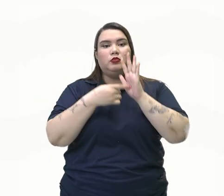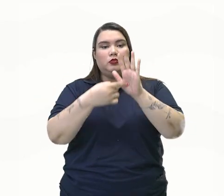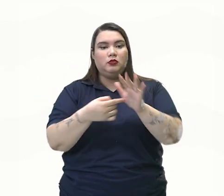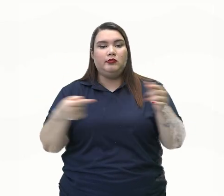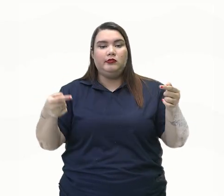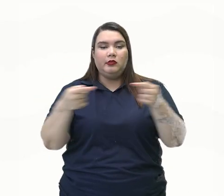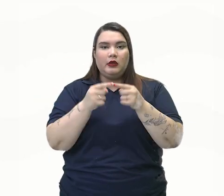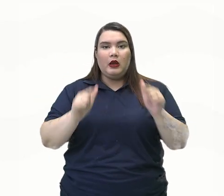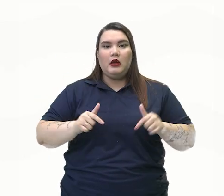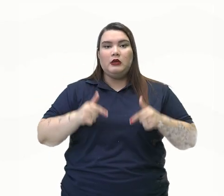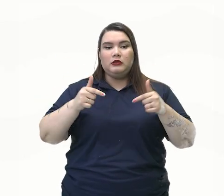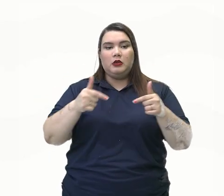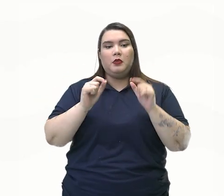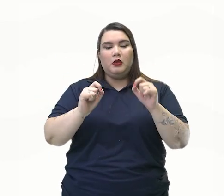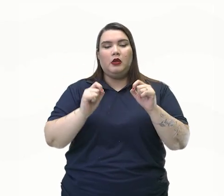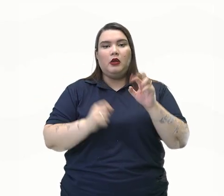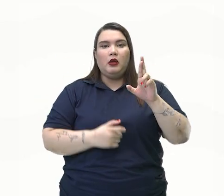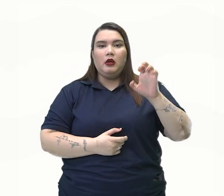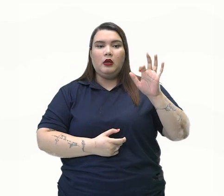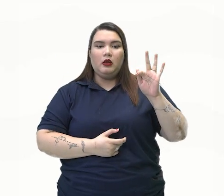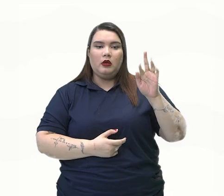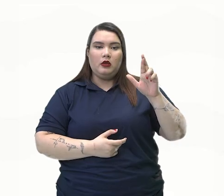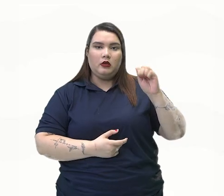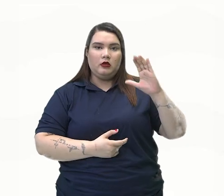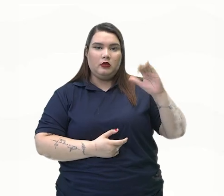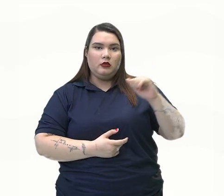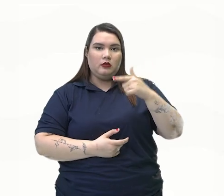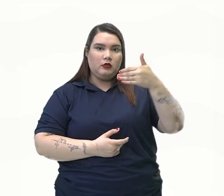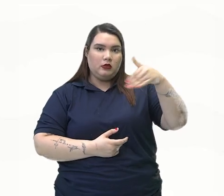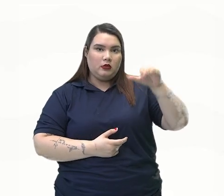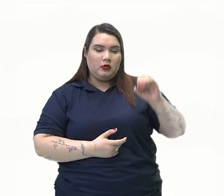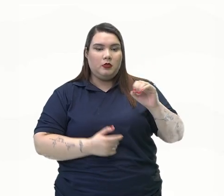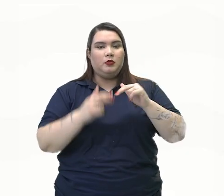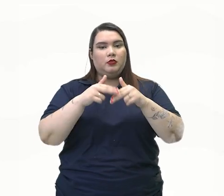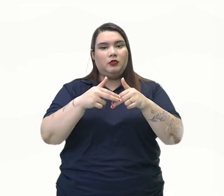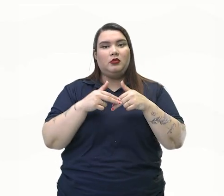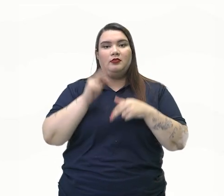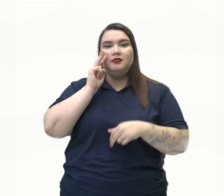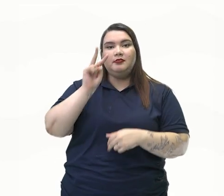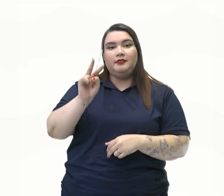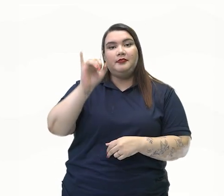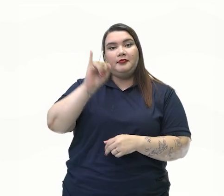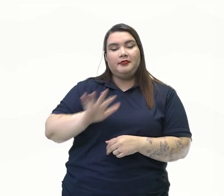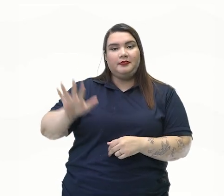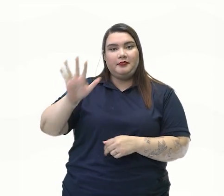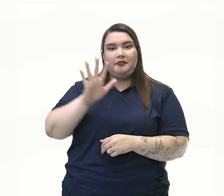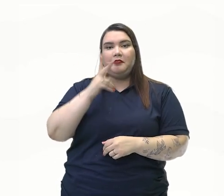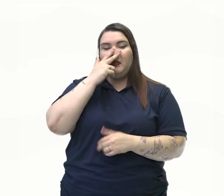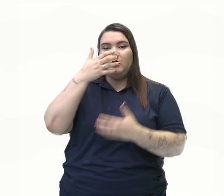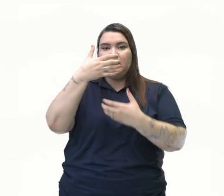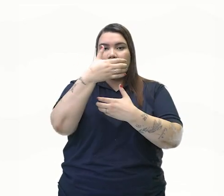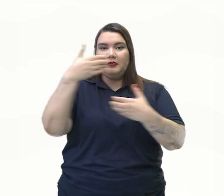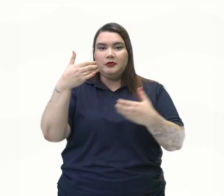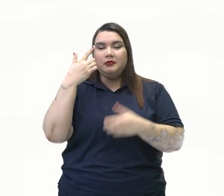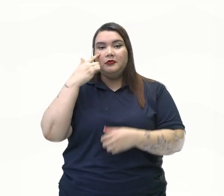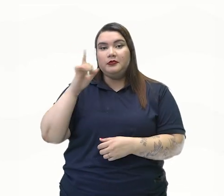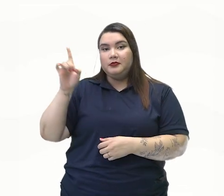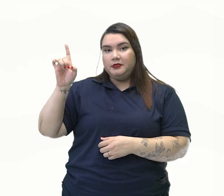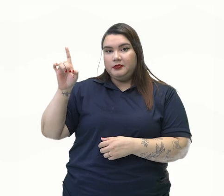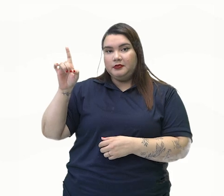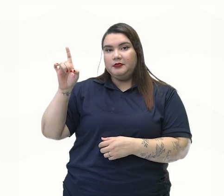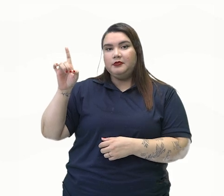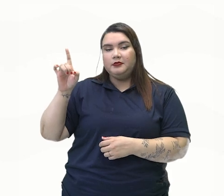corpo sofre refração ao passar da água para o ar. Por isso que vemos a imagem